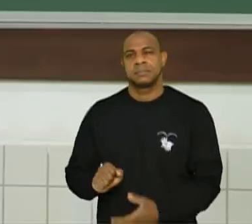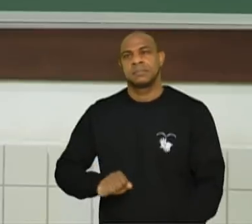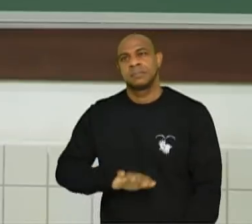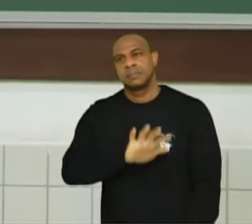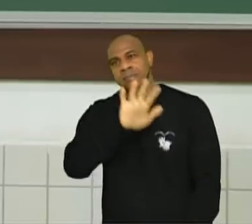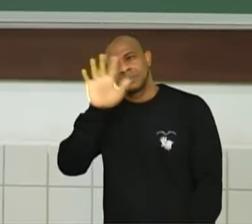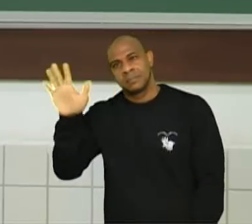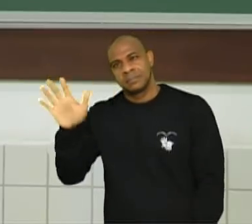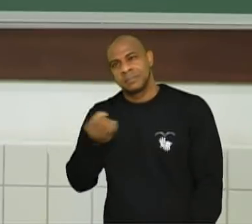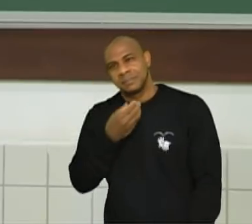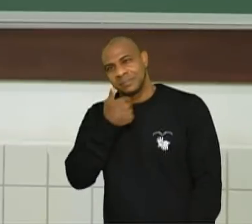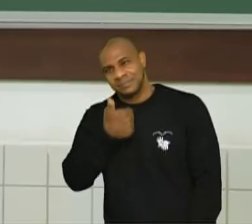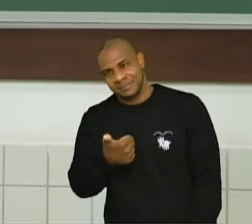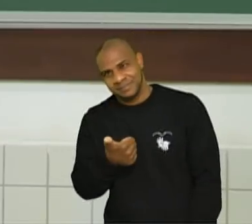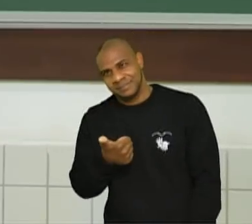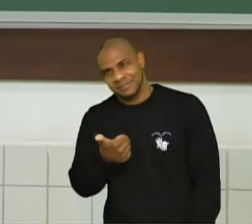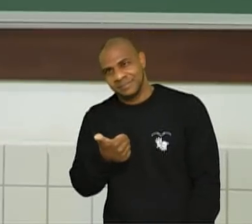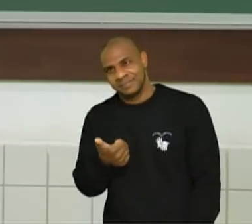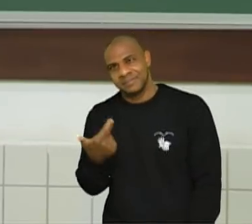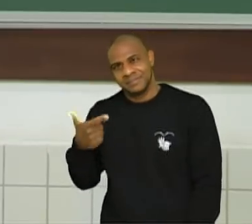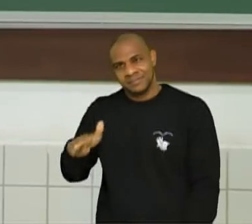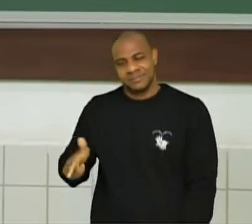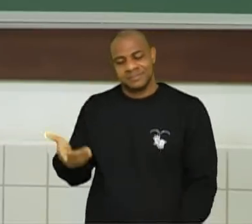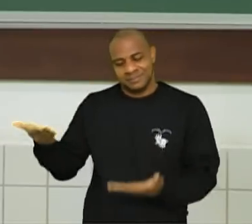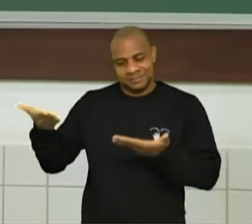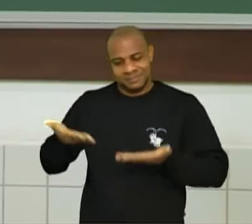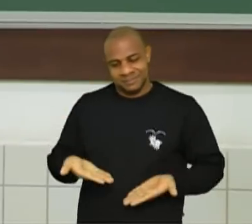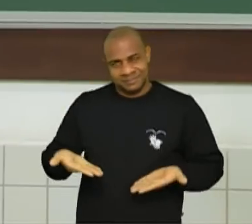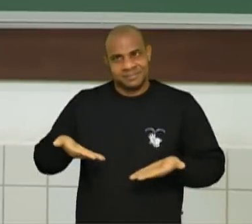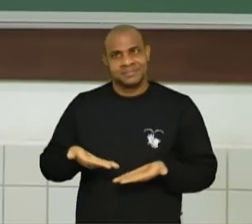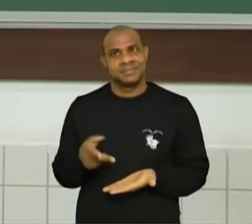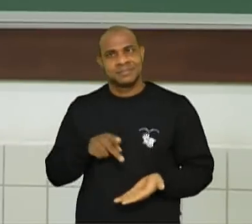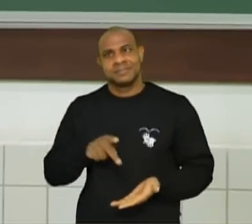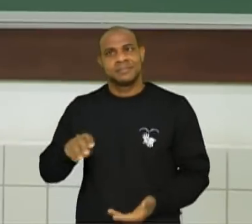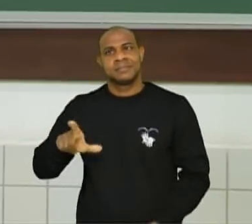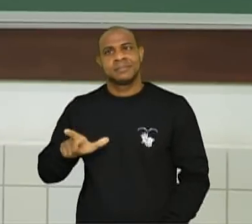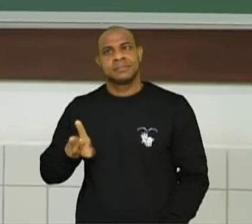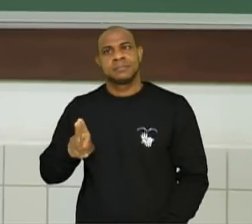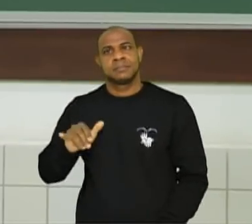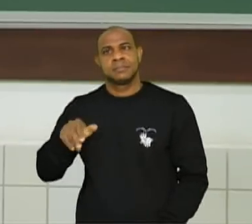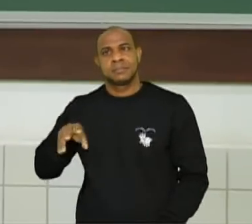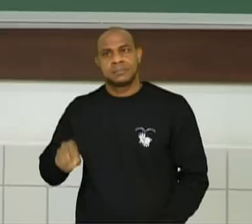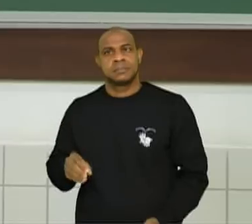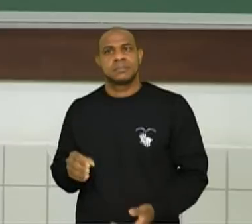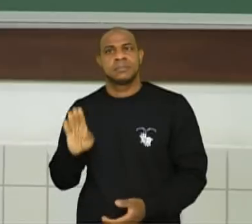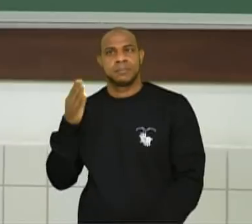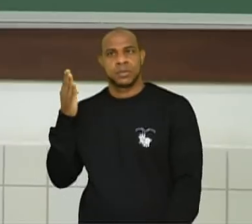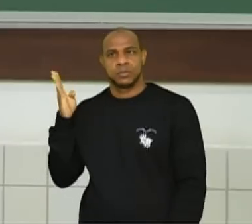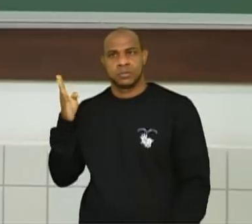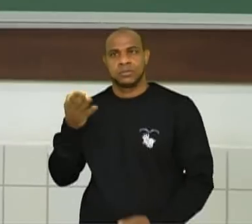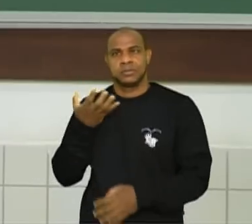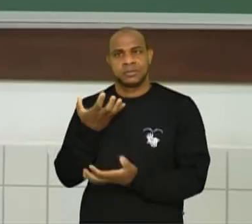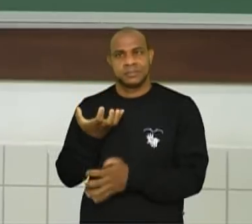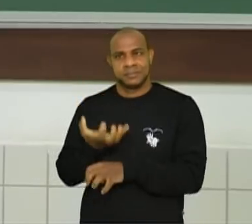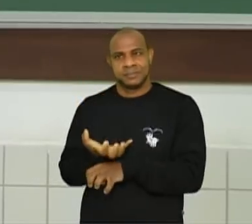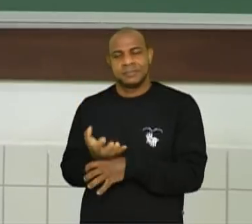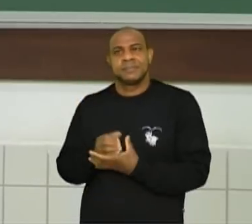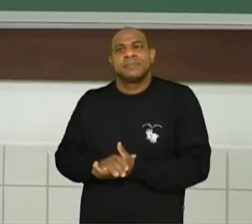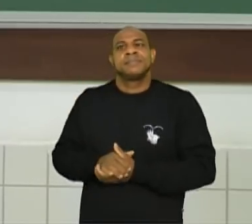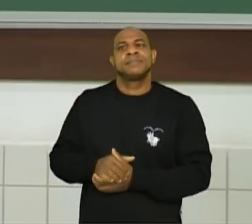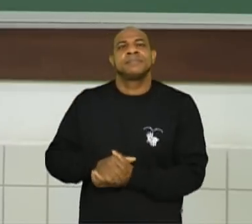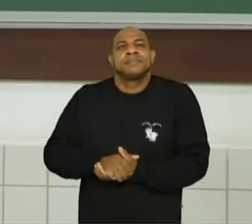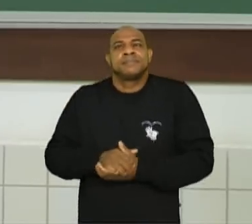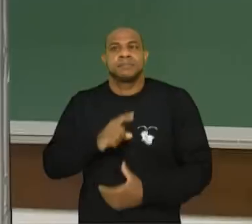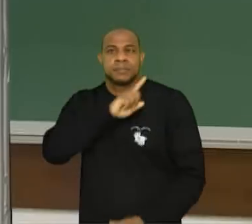Fala pessoal, beleza? Mais uma vez com vocês aqui, professor Luciano, Biologia, primeira série, ensino médio. Venho trazer